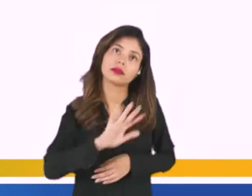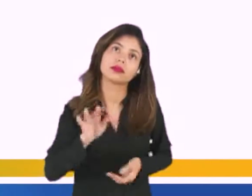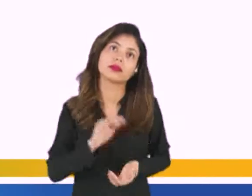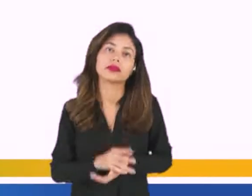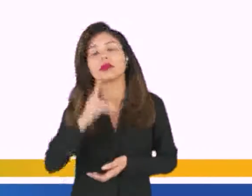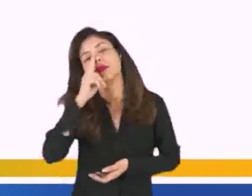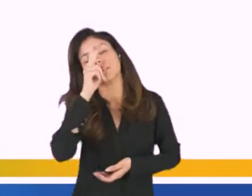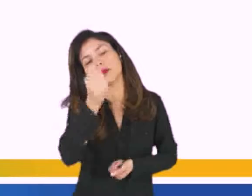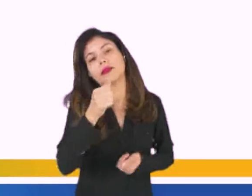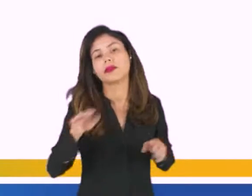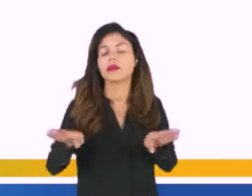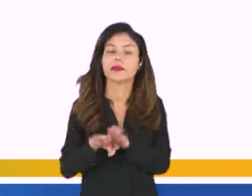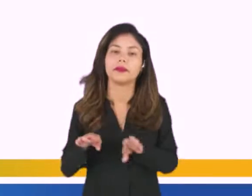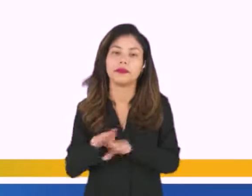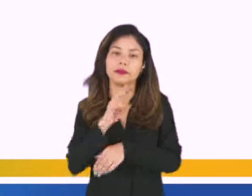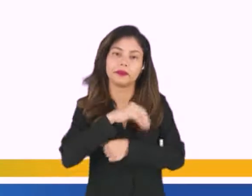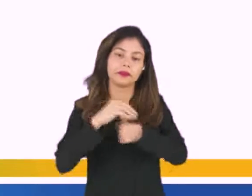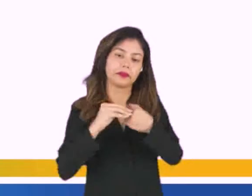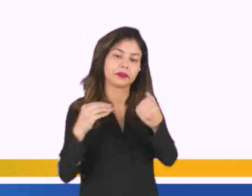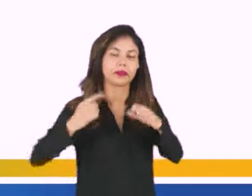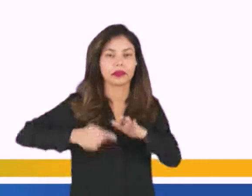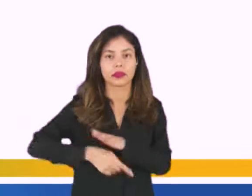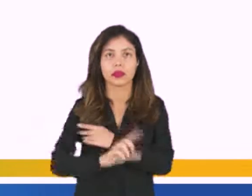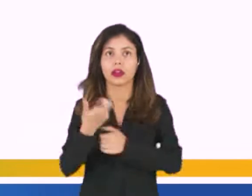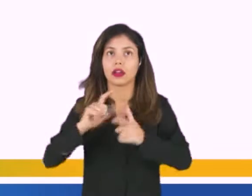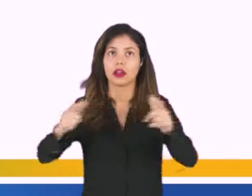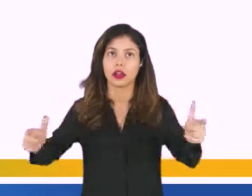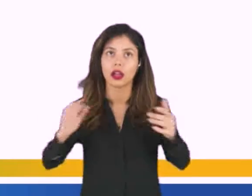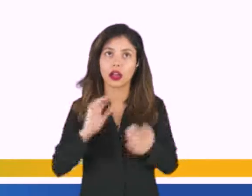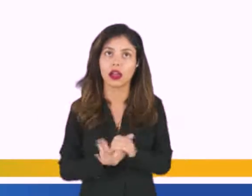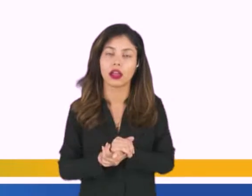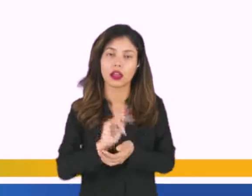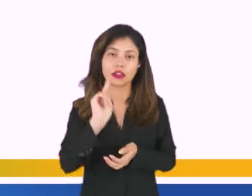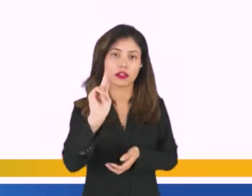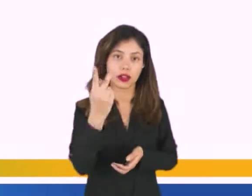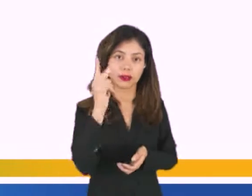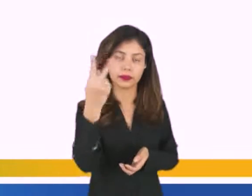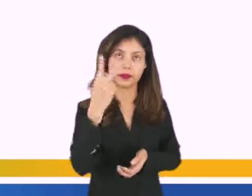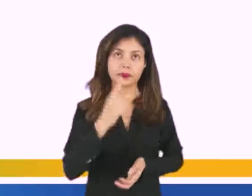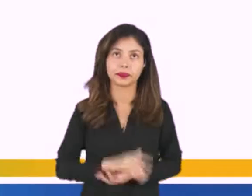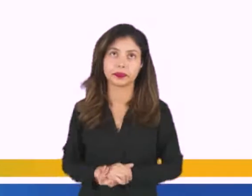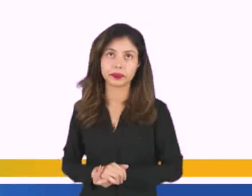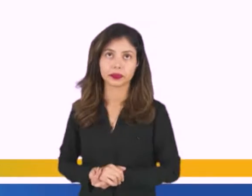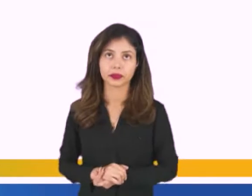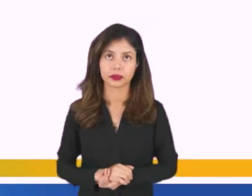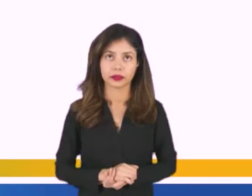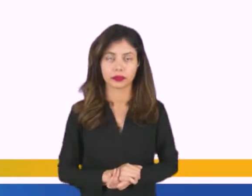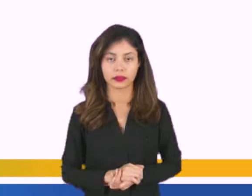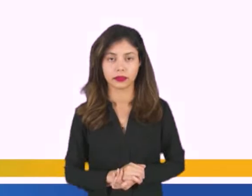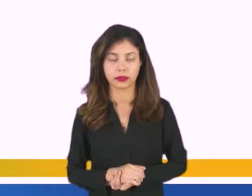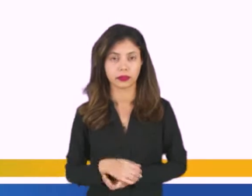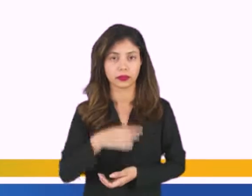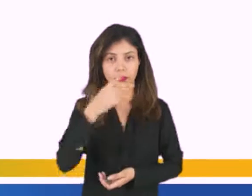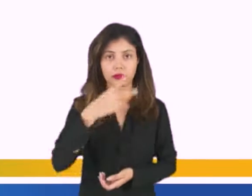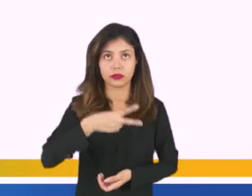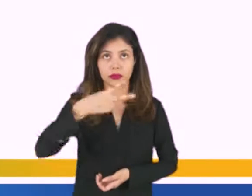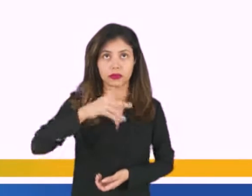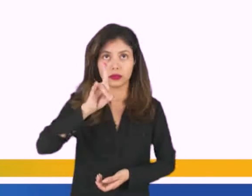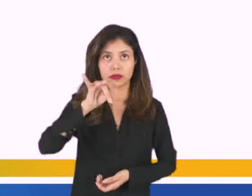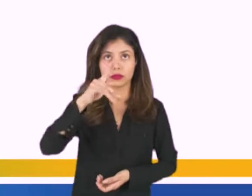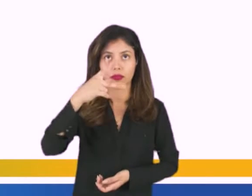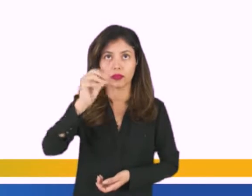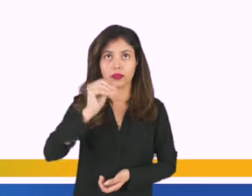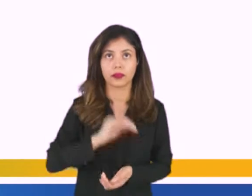as forças intermoleculares, o que tem maior força é a ligação de hidrogênio. A segunda é o dipolo